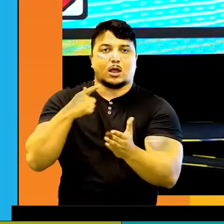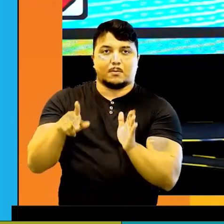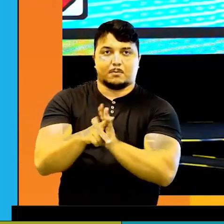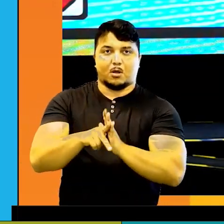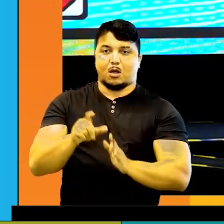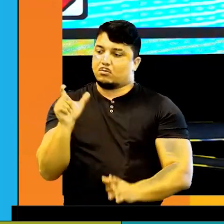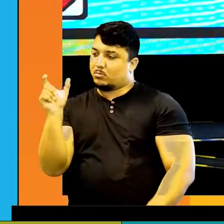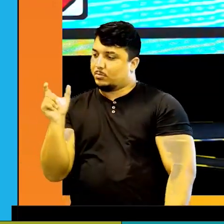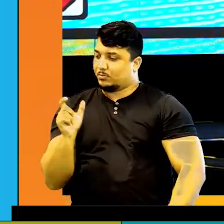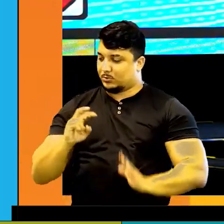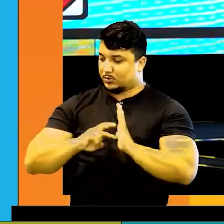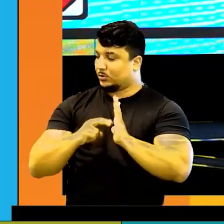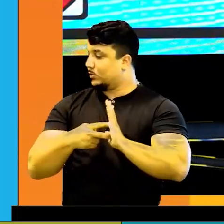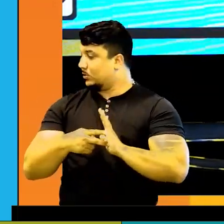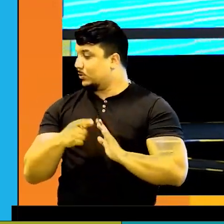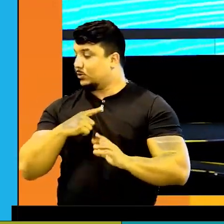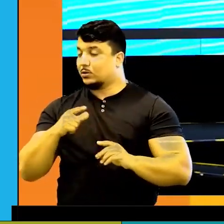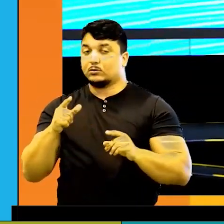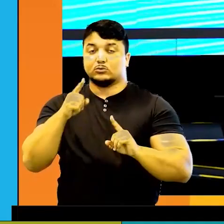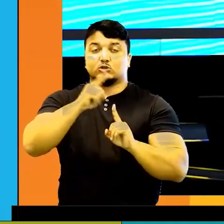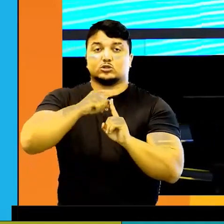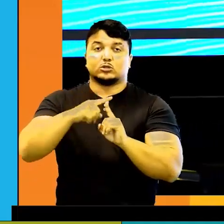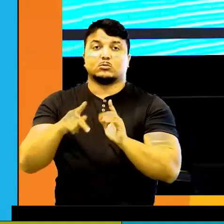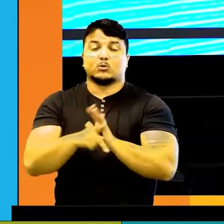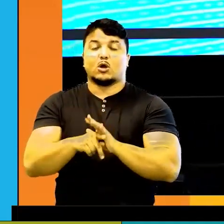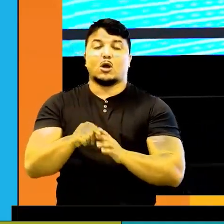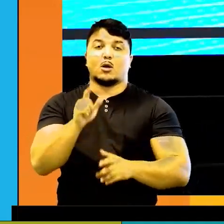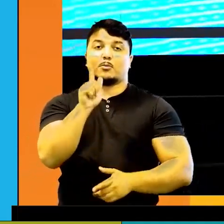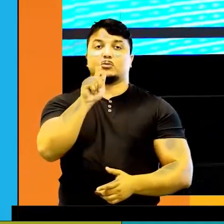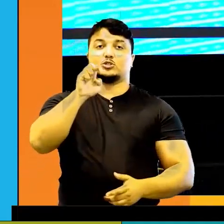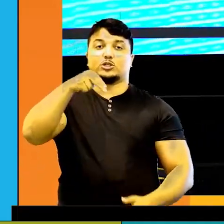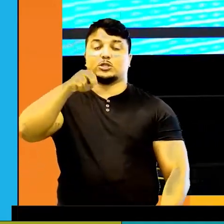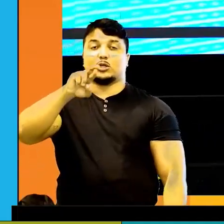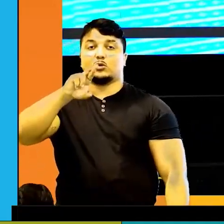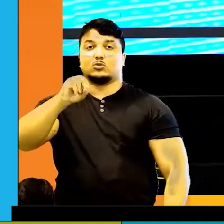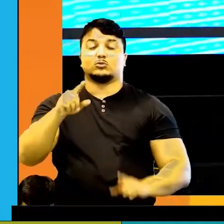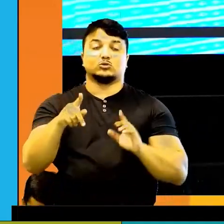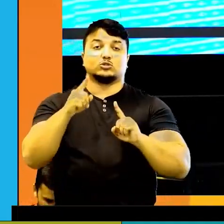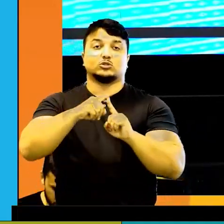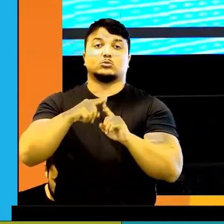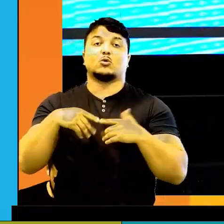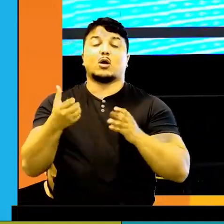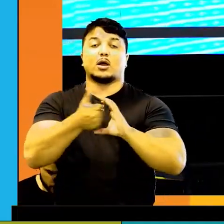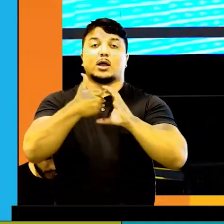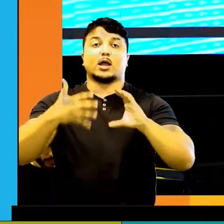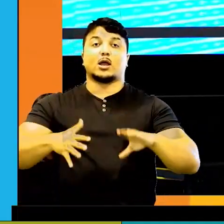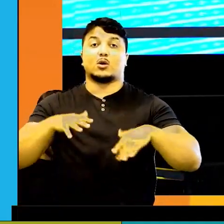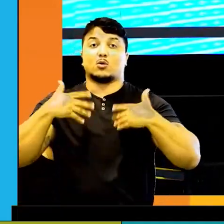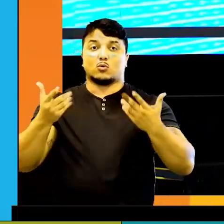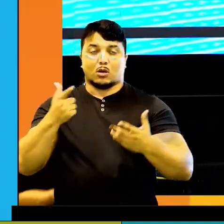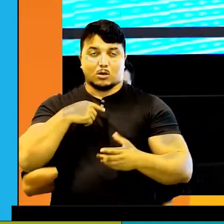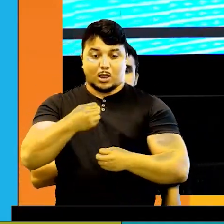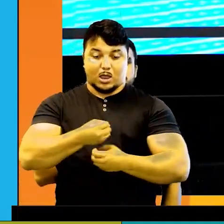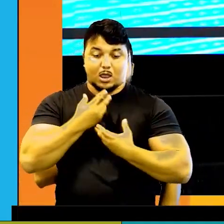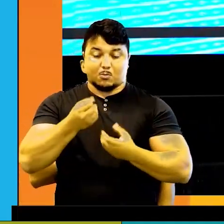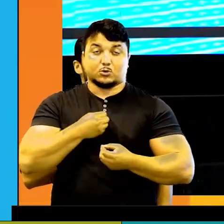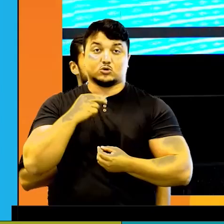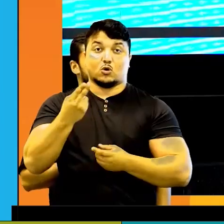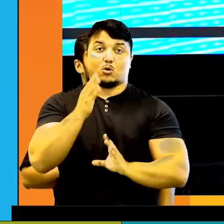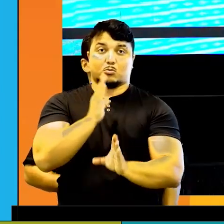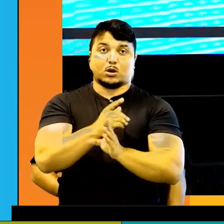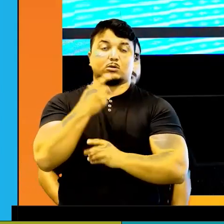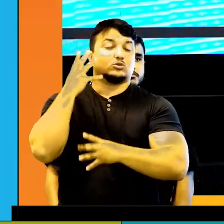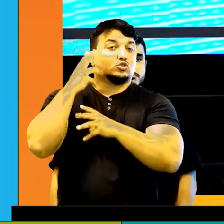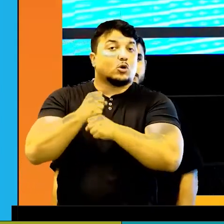da palavra, falando em gênero lírico. Pessoal, o gênero lírico é caracterizado por emoção ou por